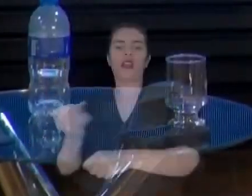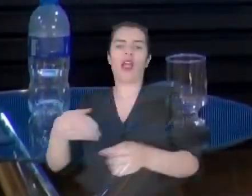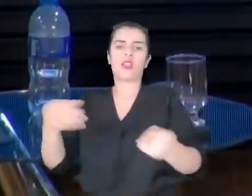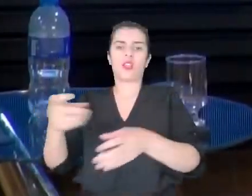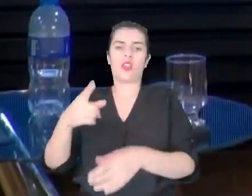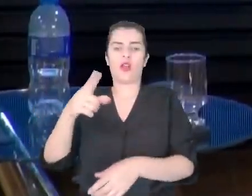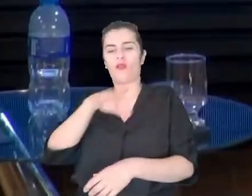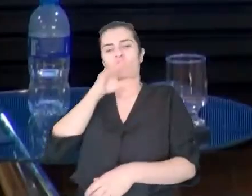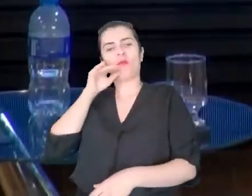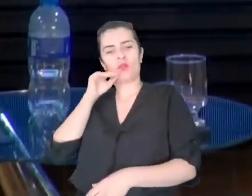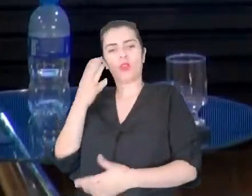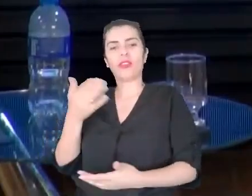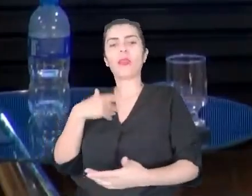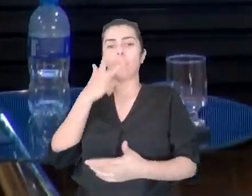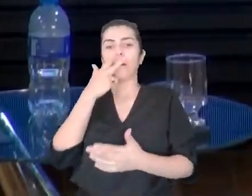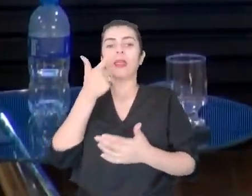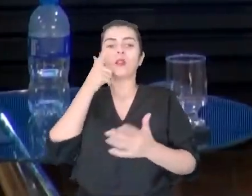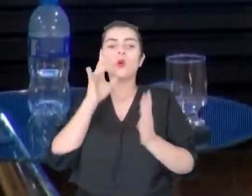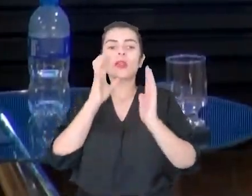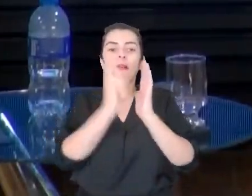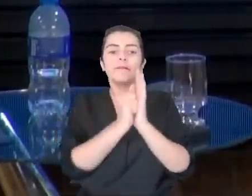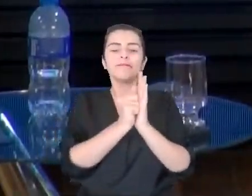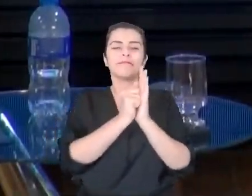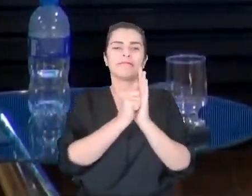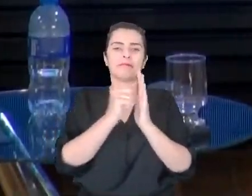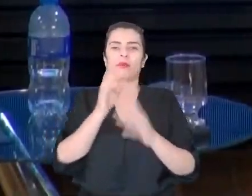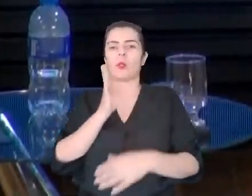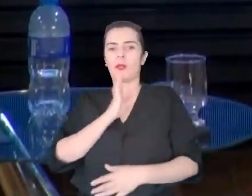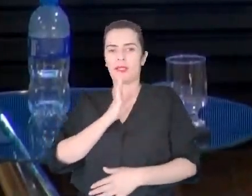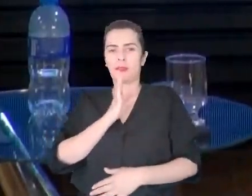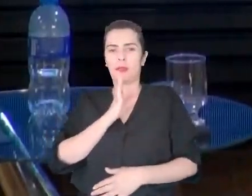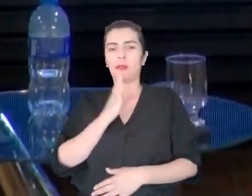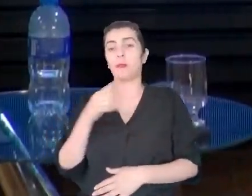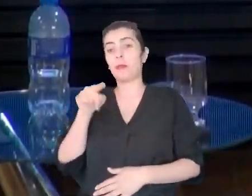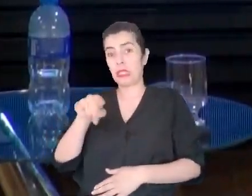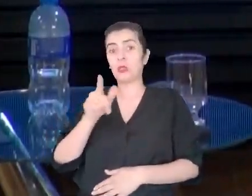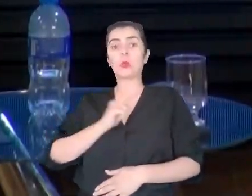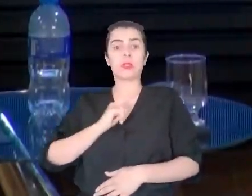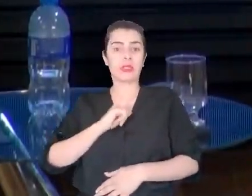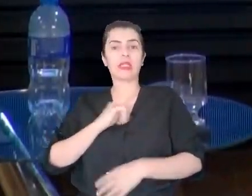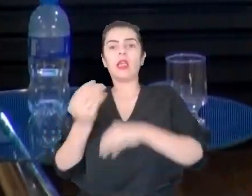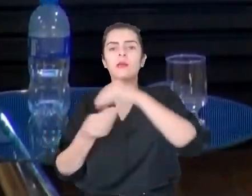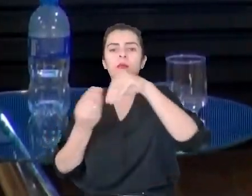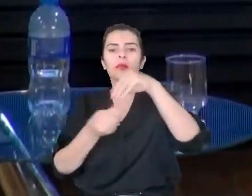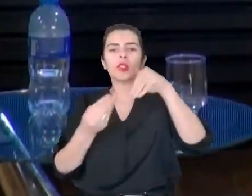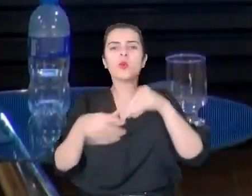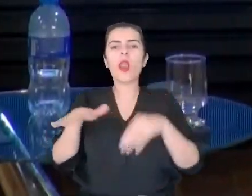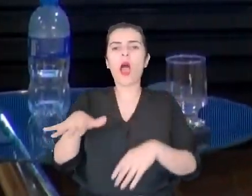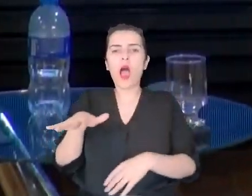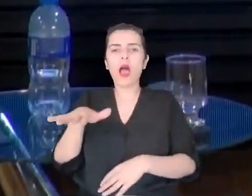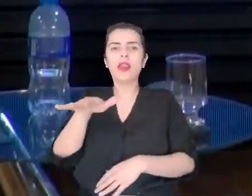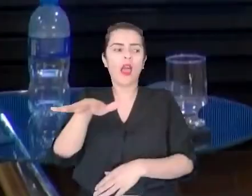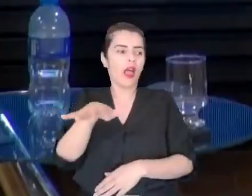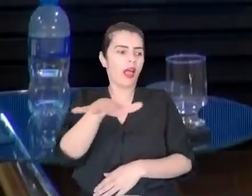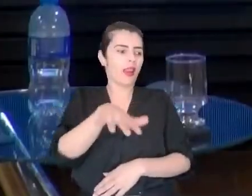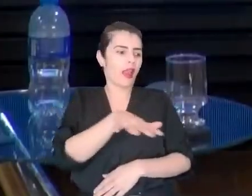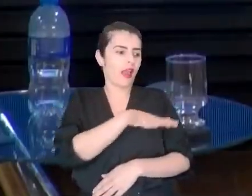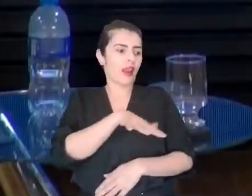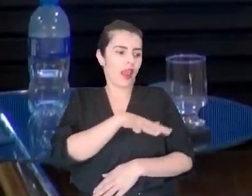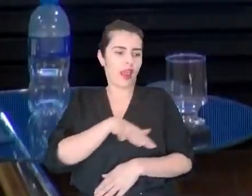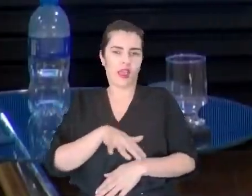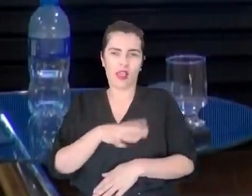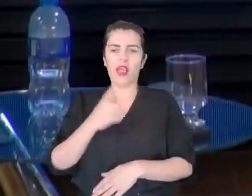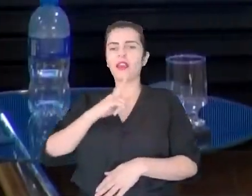reter o conhecimento. Tá? E esse programa traz uma interação muito grande entre as áreas. Né? Você tem equipes de mina, de